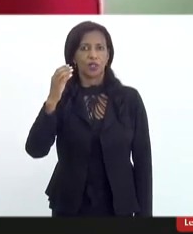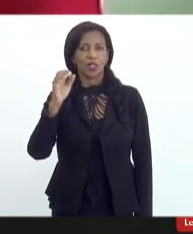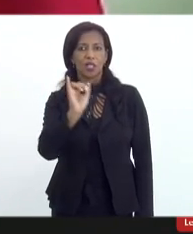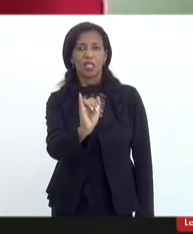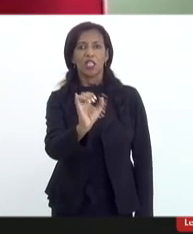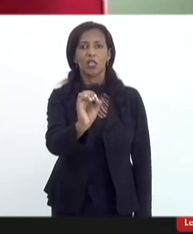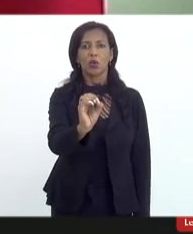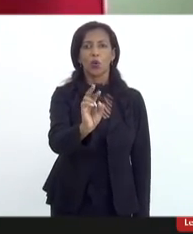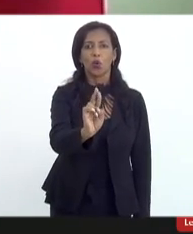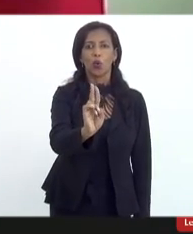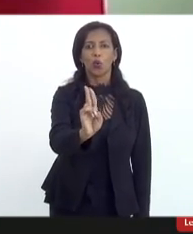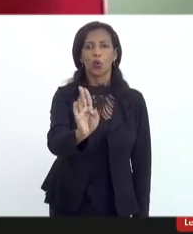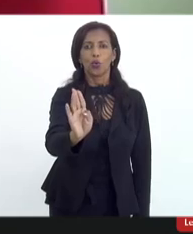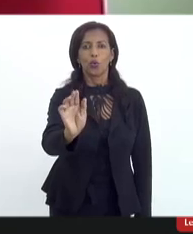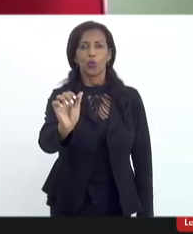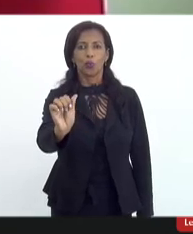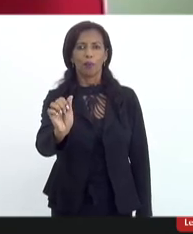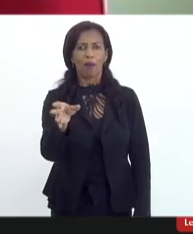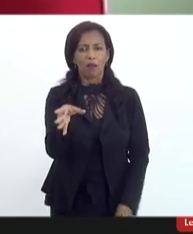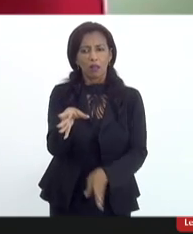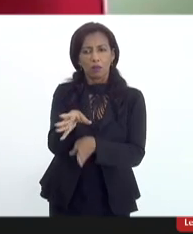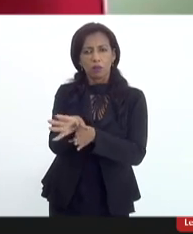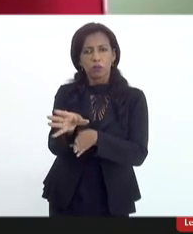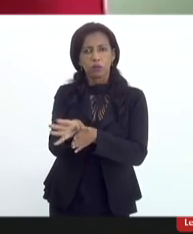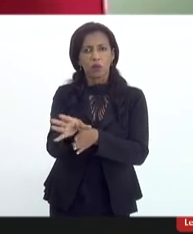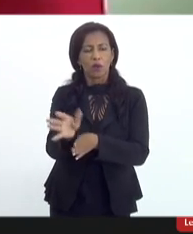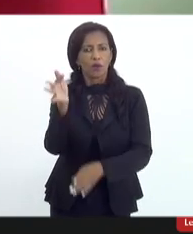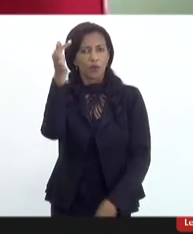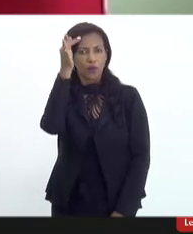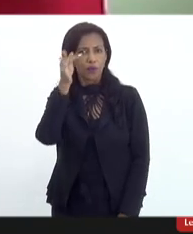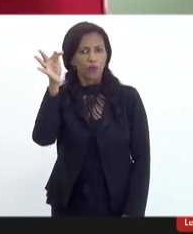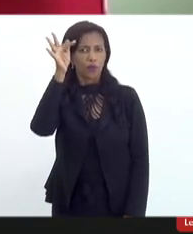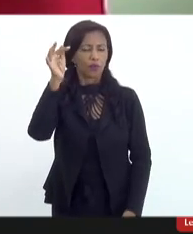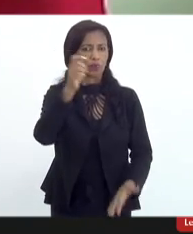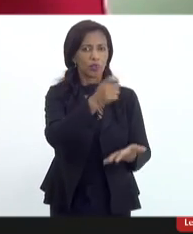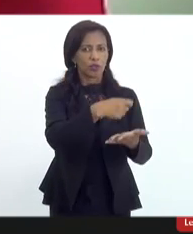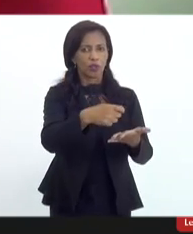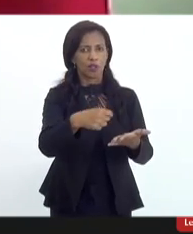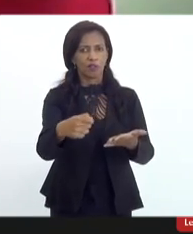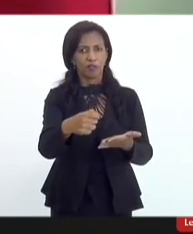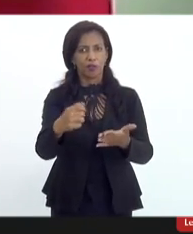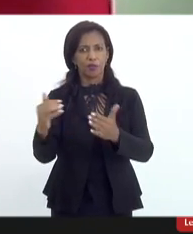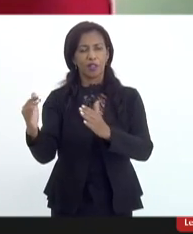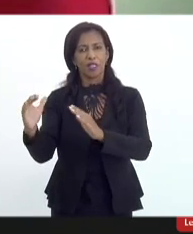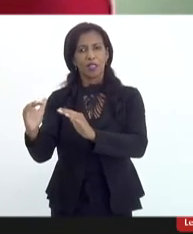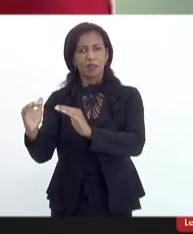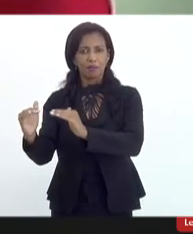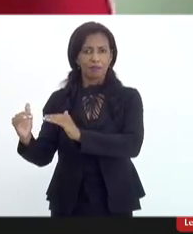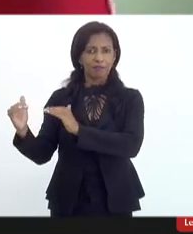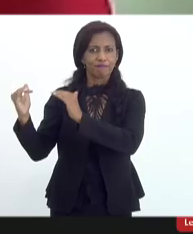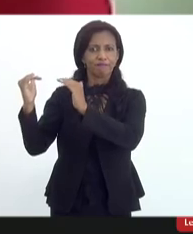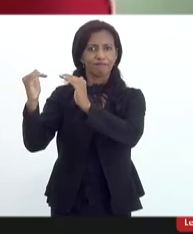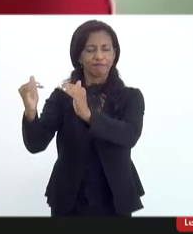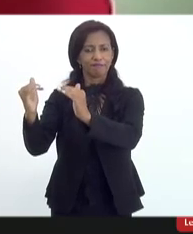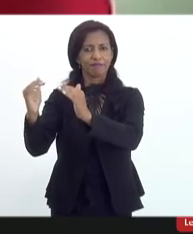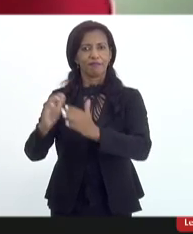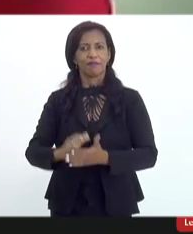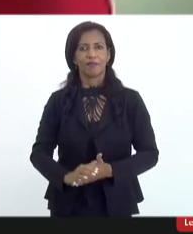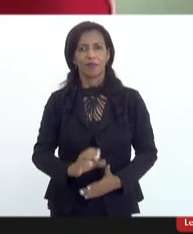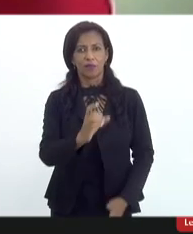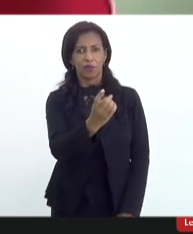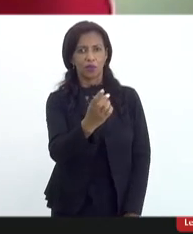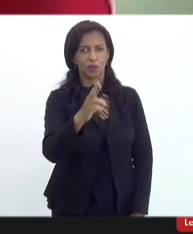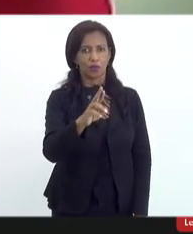iorubá, consultor de religiosidade e filosofia, escritor e babalorixá; da doutora